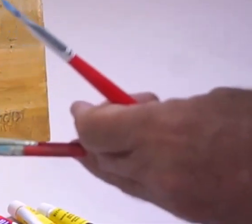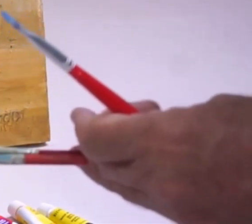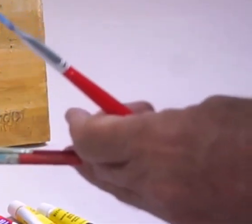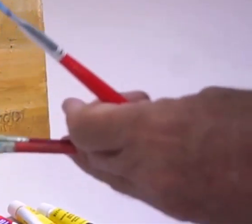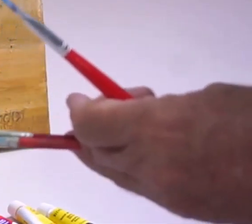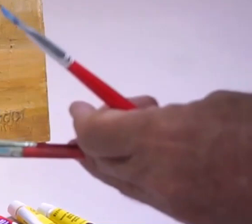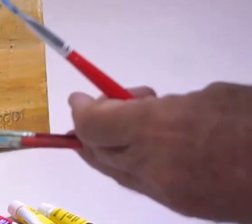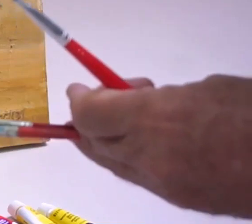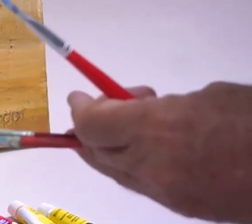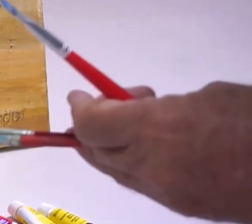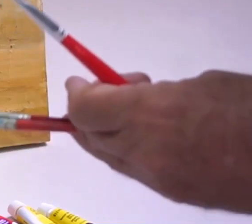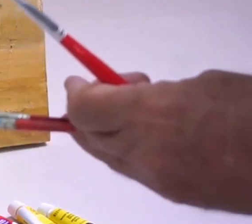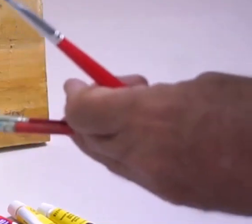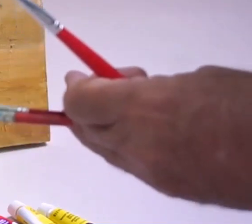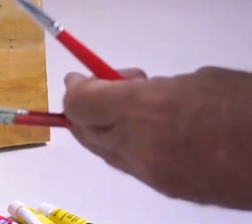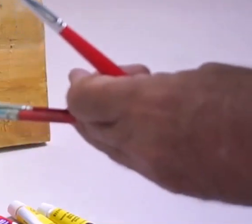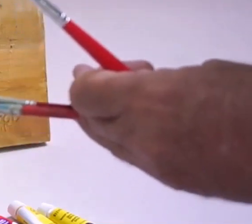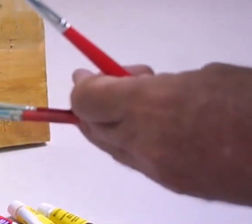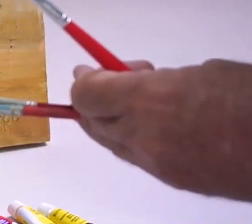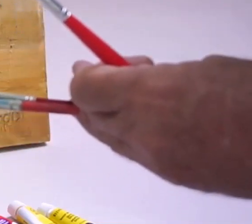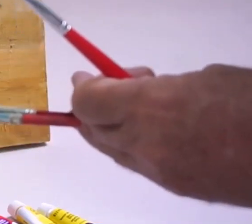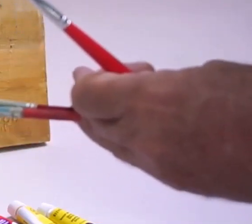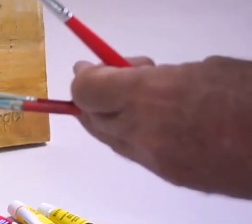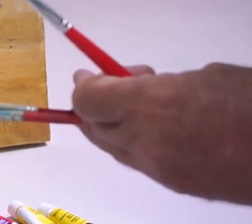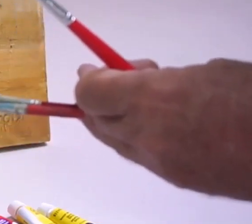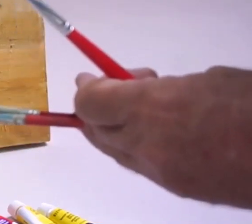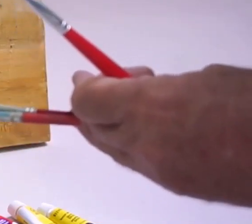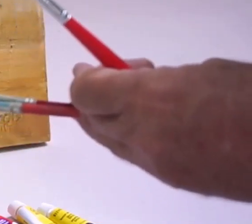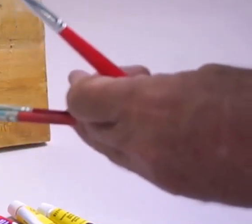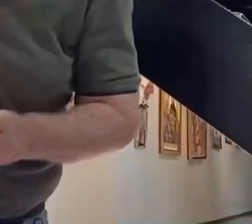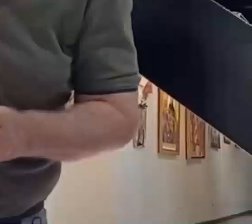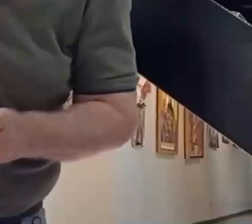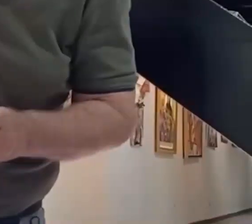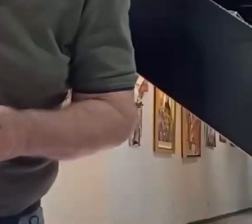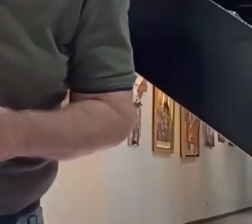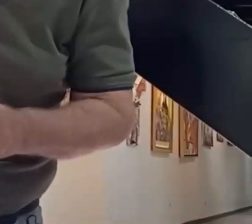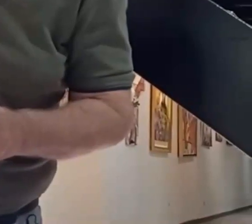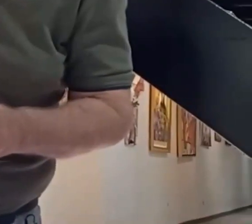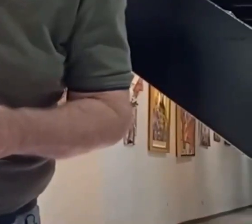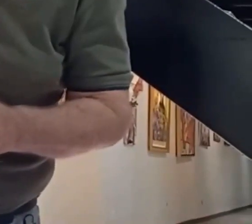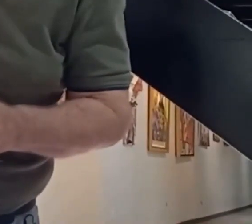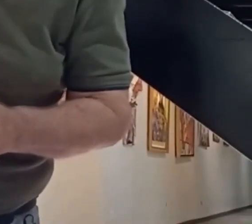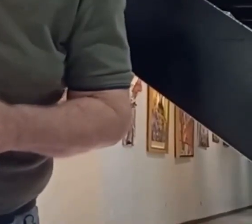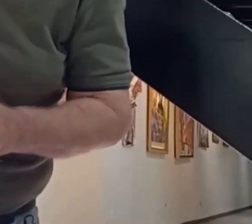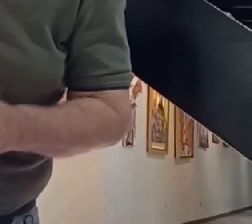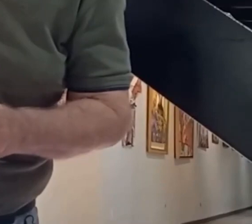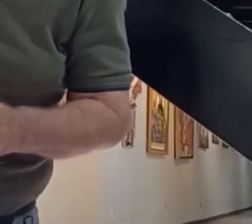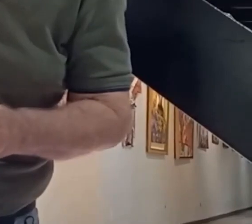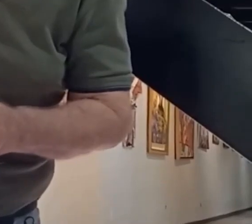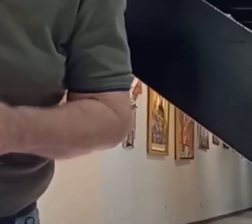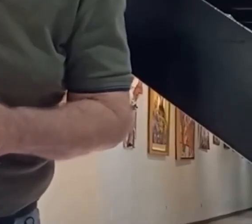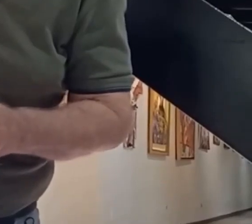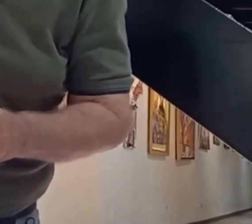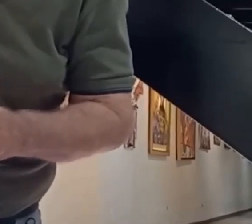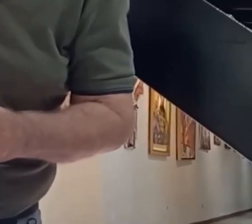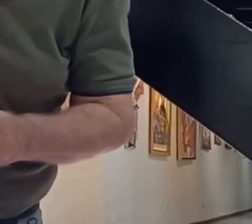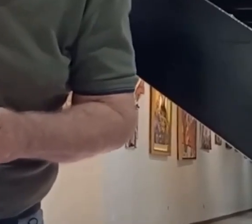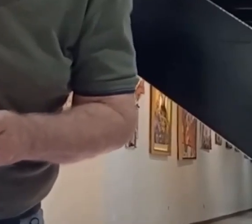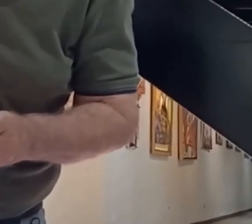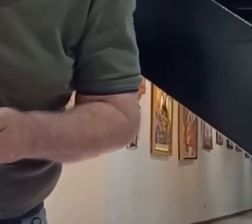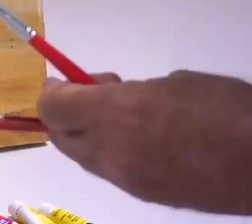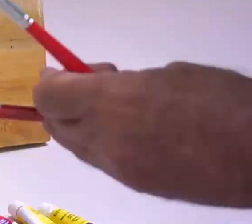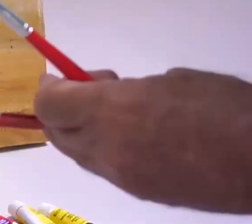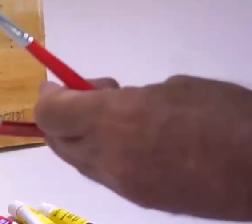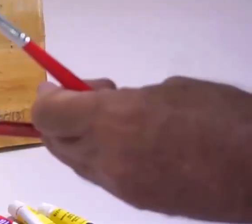de você preencher os espaços mais rápido, né? Inclusive com mais perfeição, né? Como do jeito que